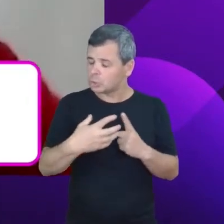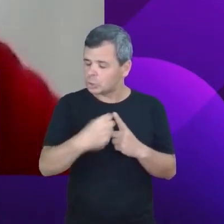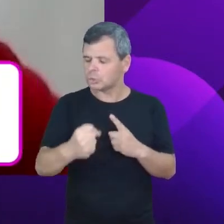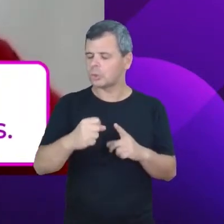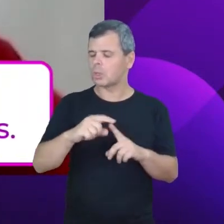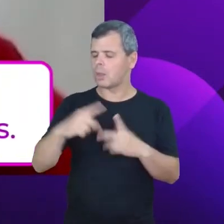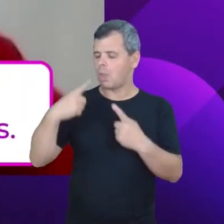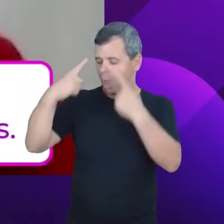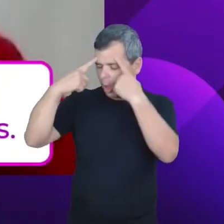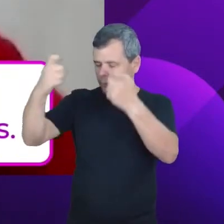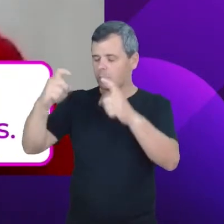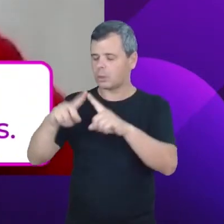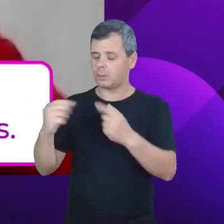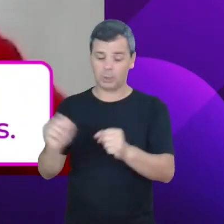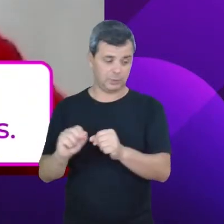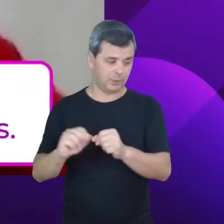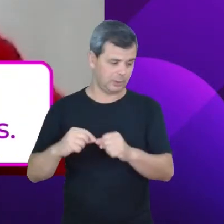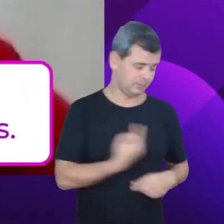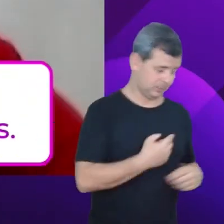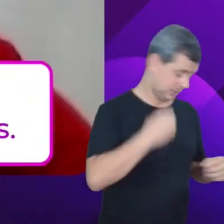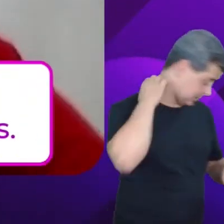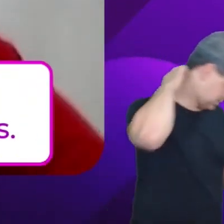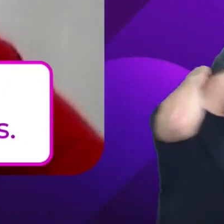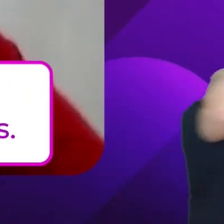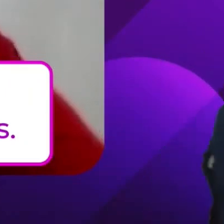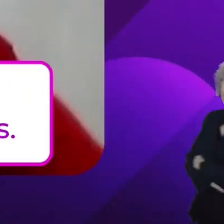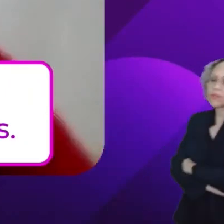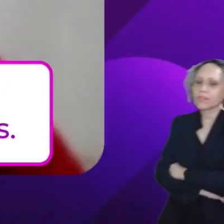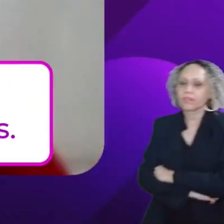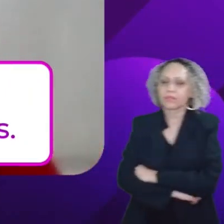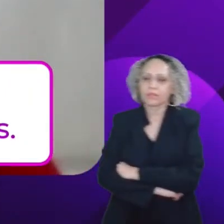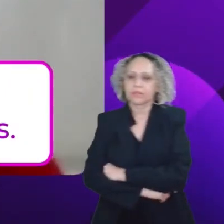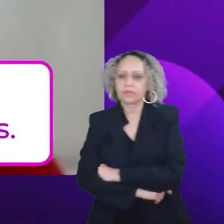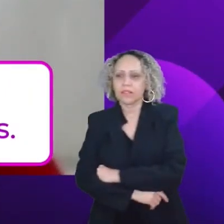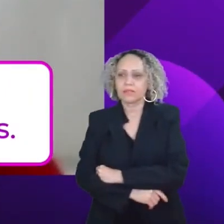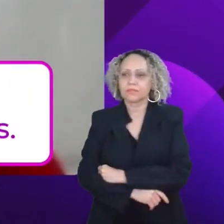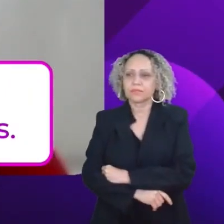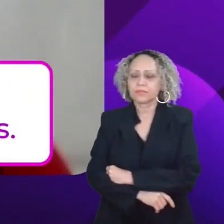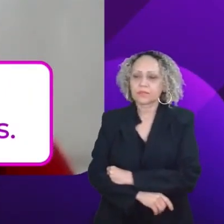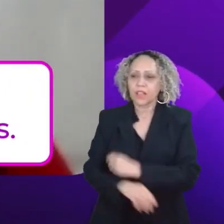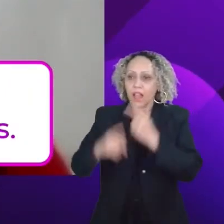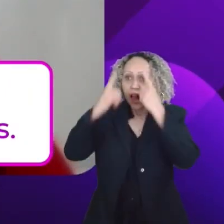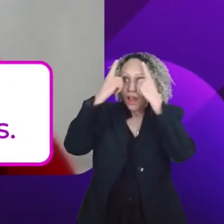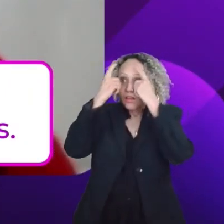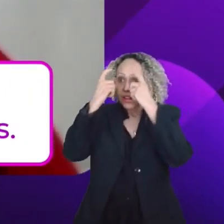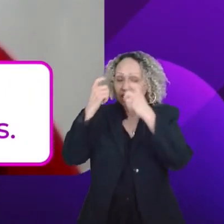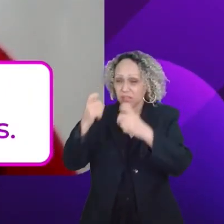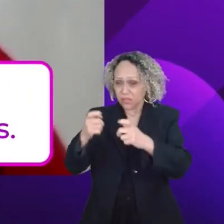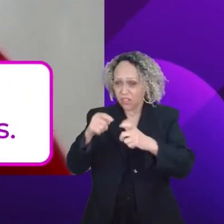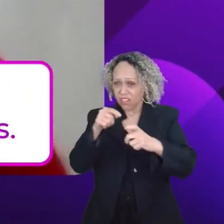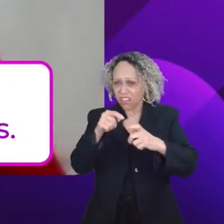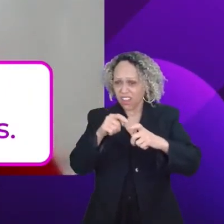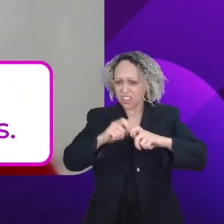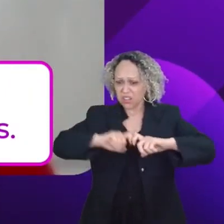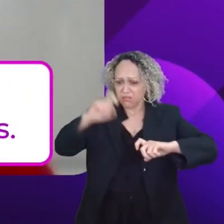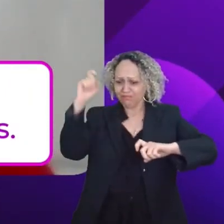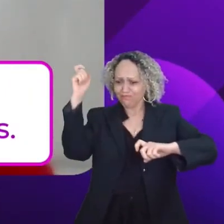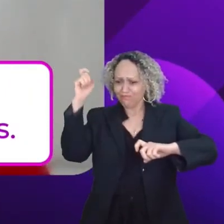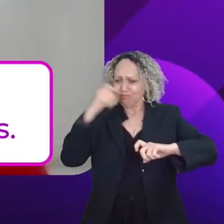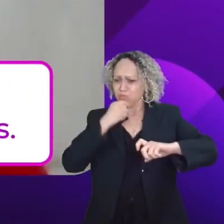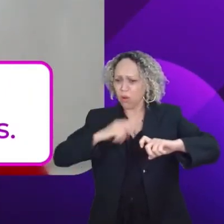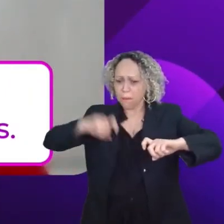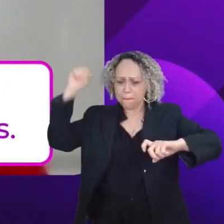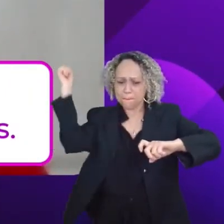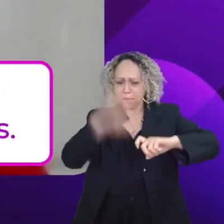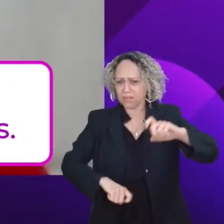a violência ela é tratada ainda pela sociedade